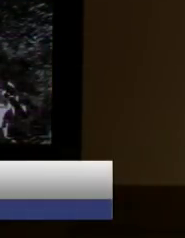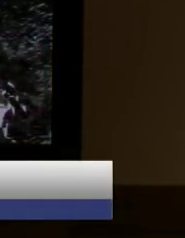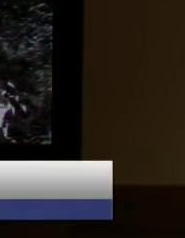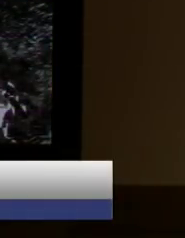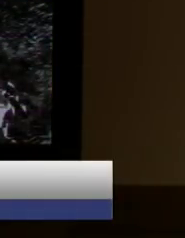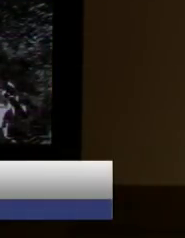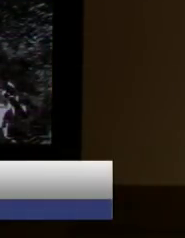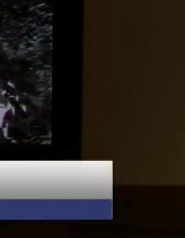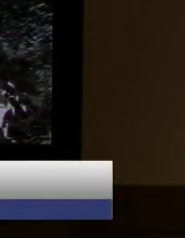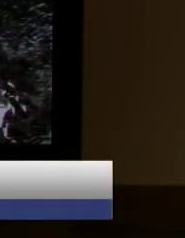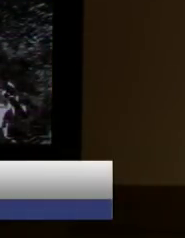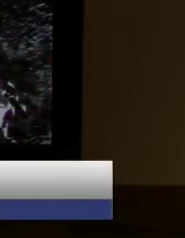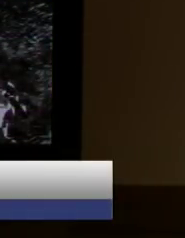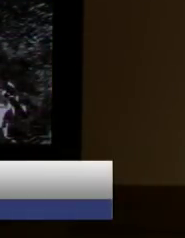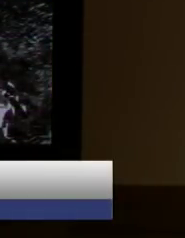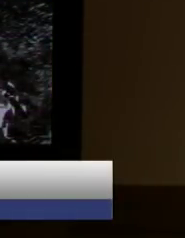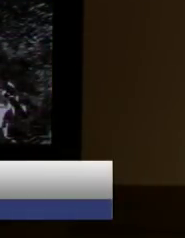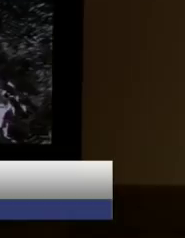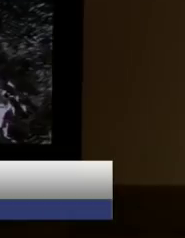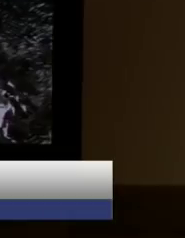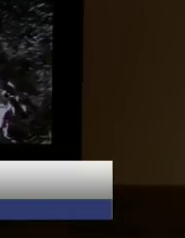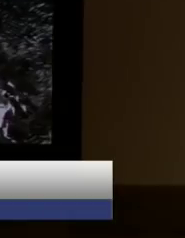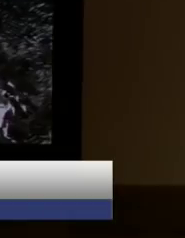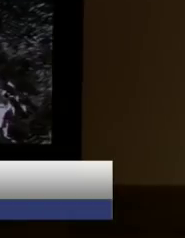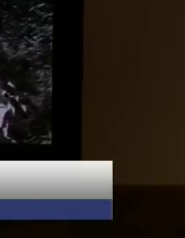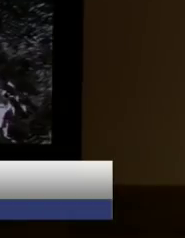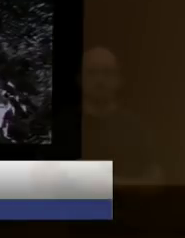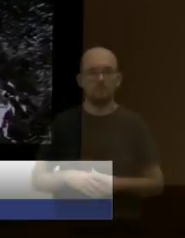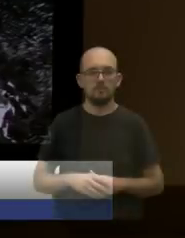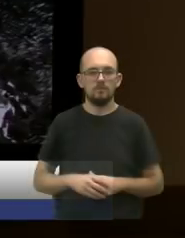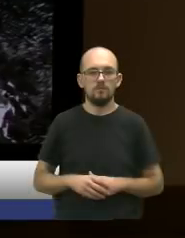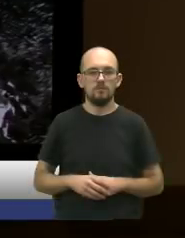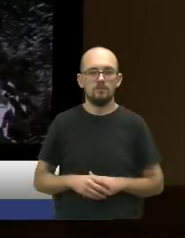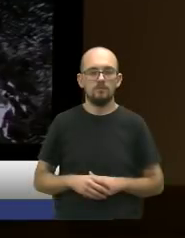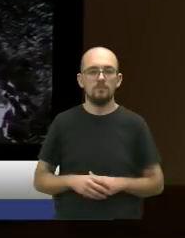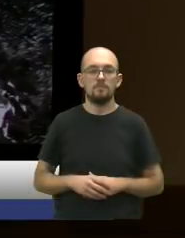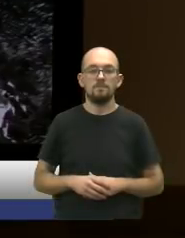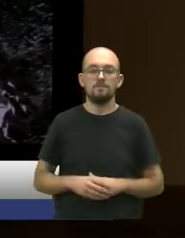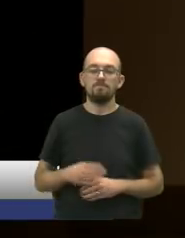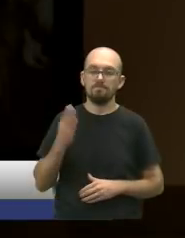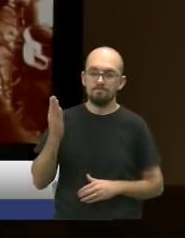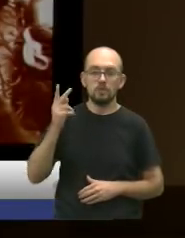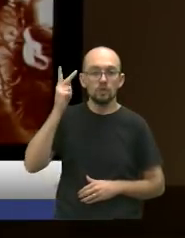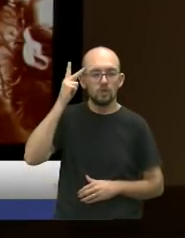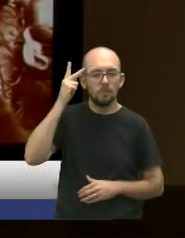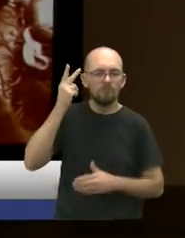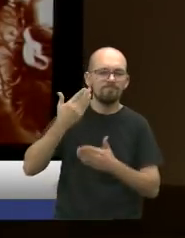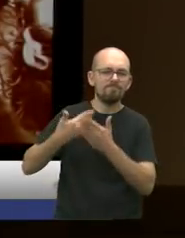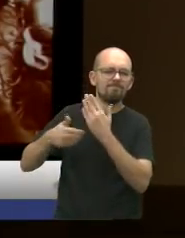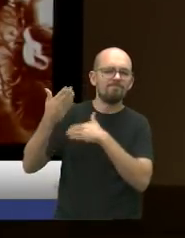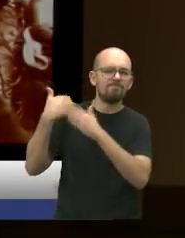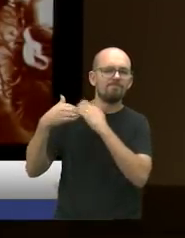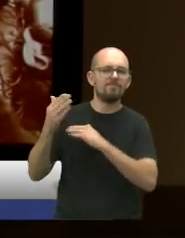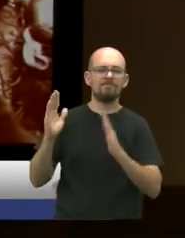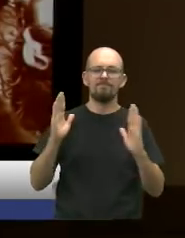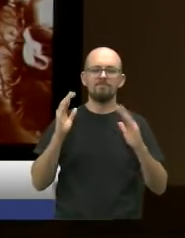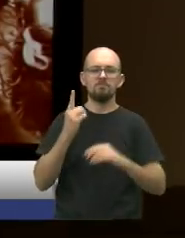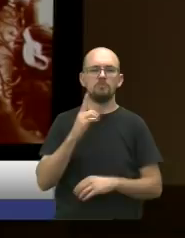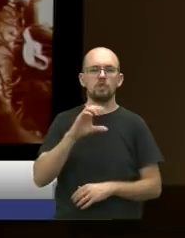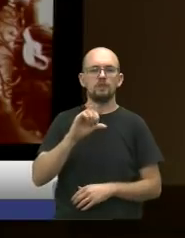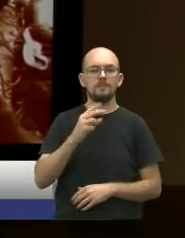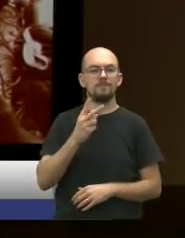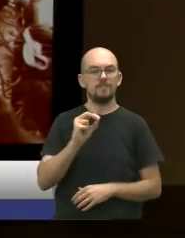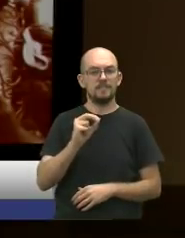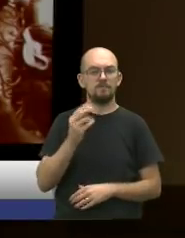Eita, programa que eu gosto. A senhora do São Paulo dos anos 20, dos anos 30, a senhora do São Paulo que